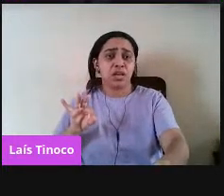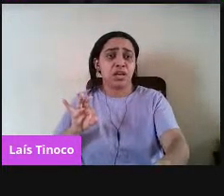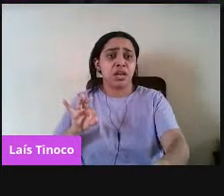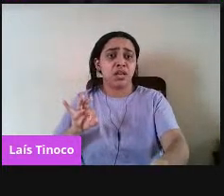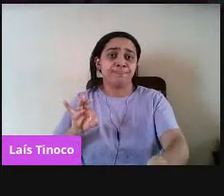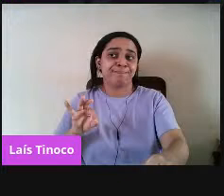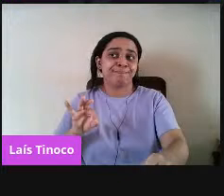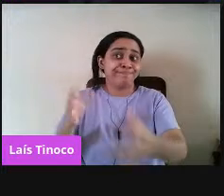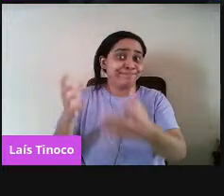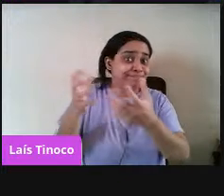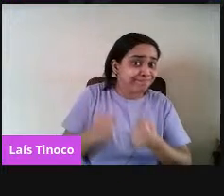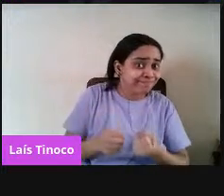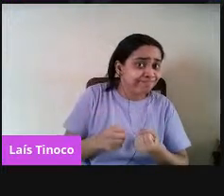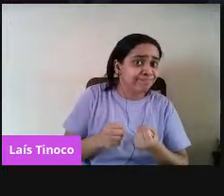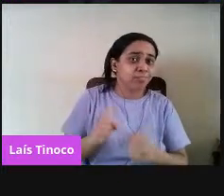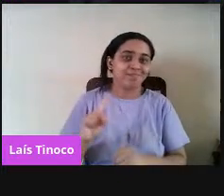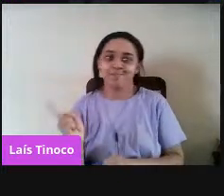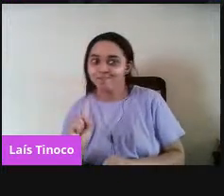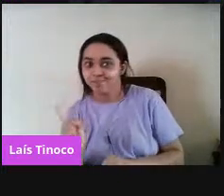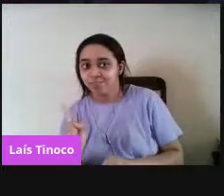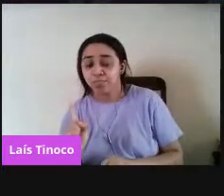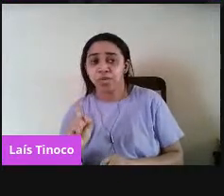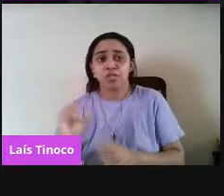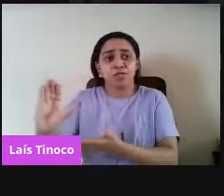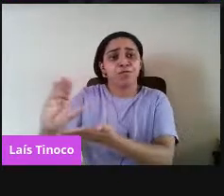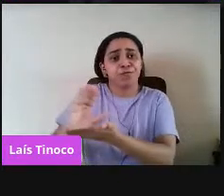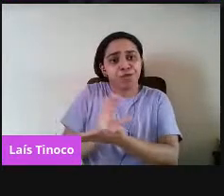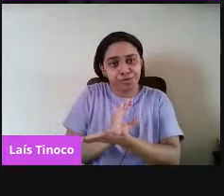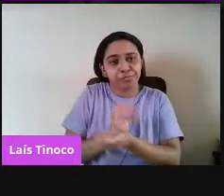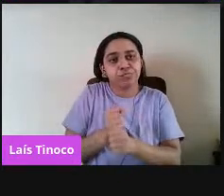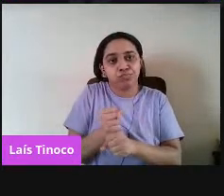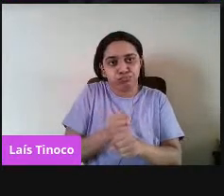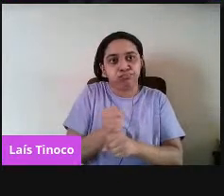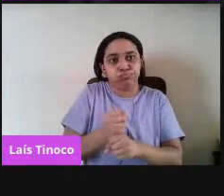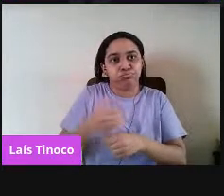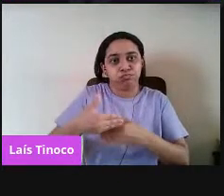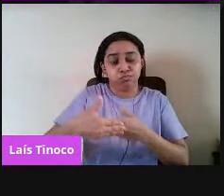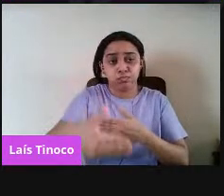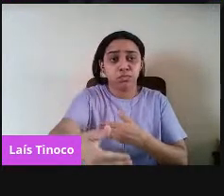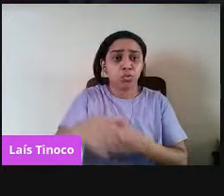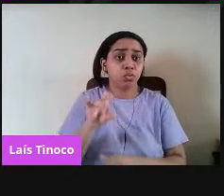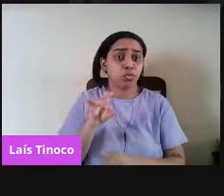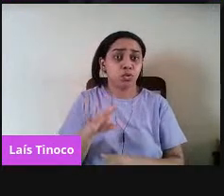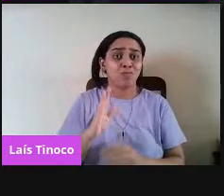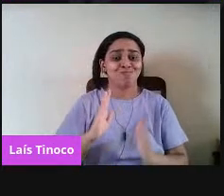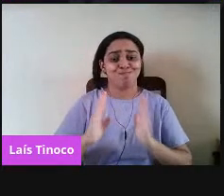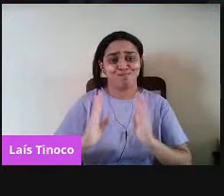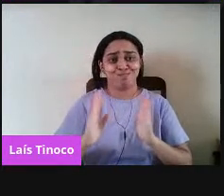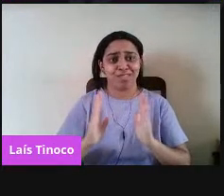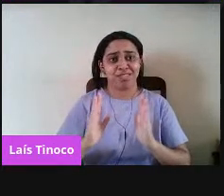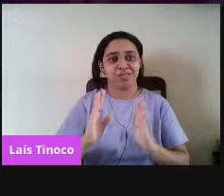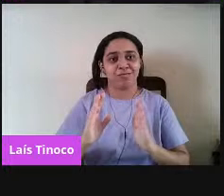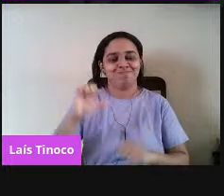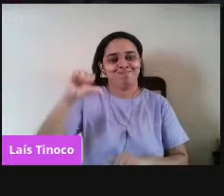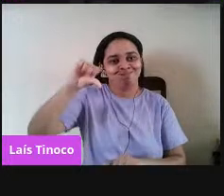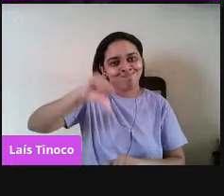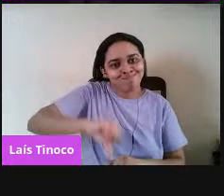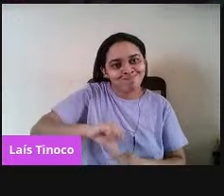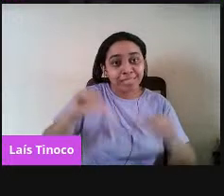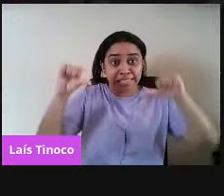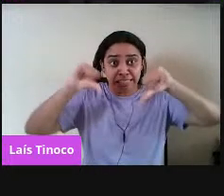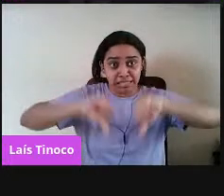de receber investimentos ao longo dos últimos anos. Foi somente em tempos de crise que as universidades puderam